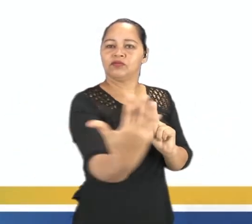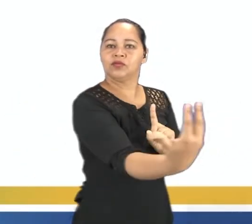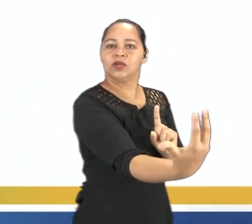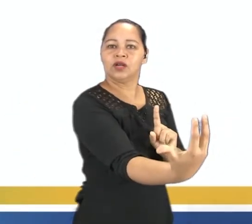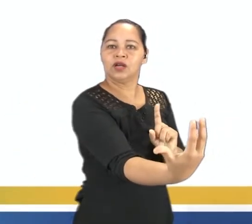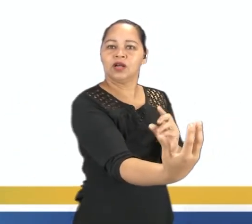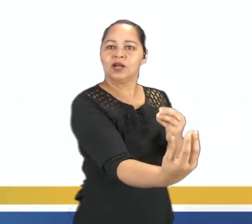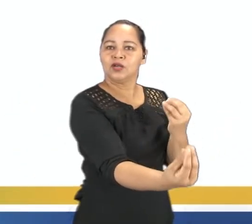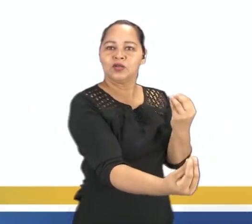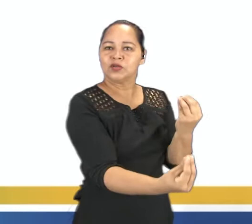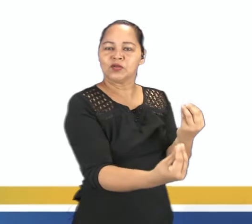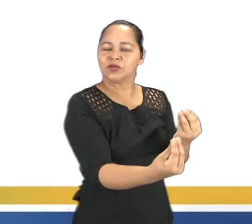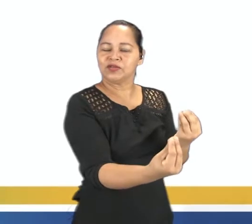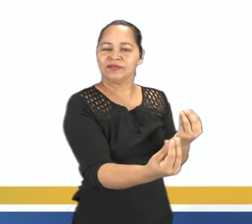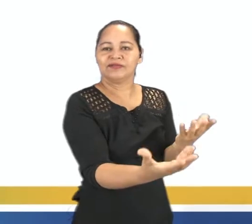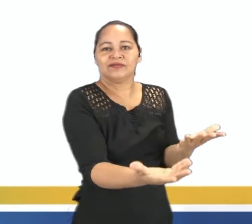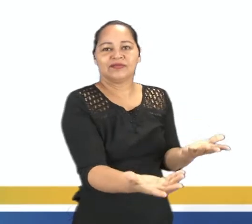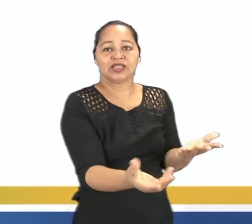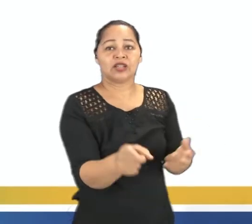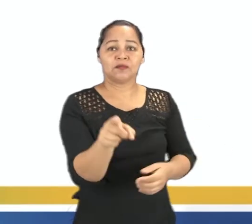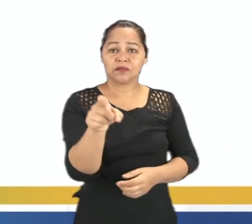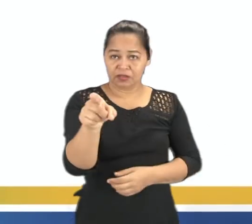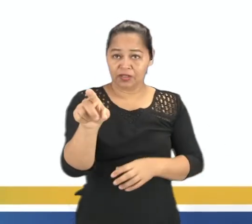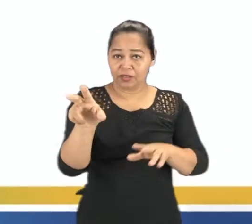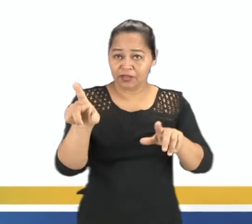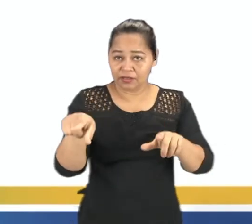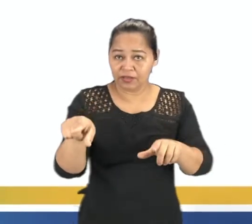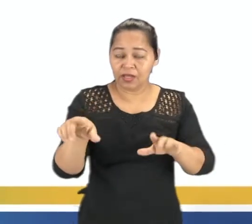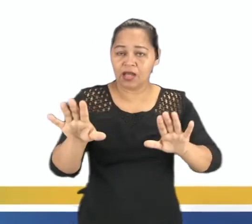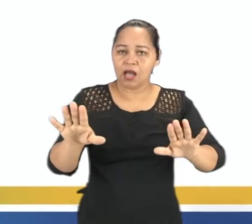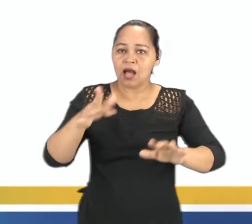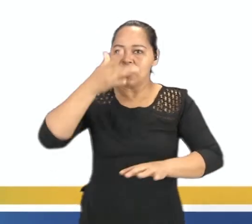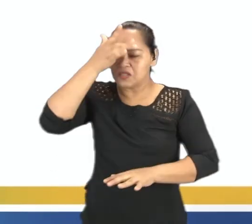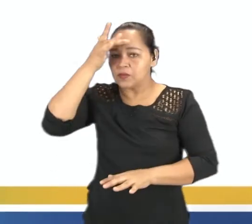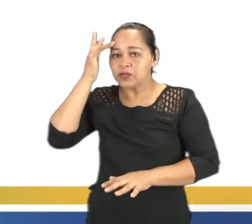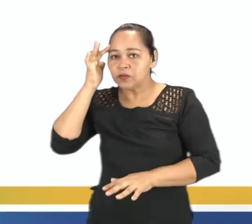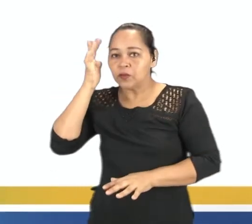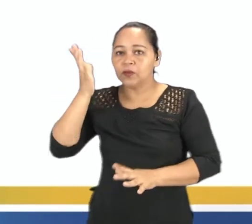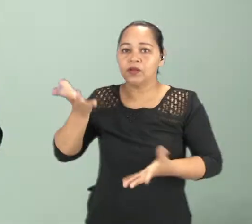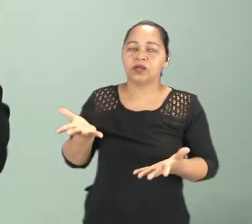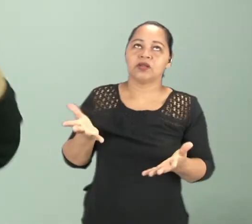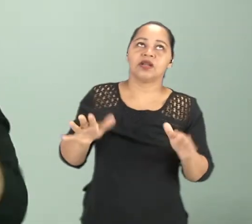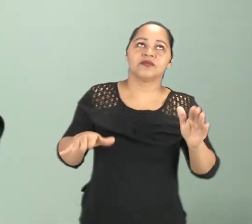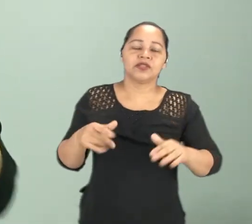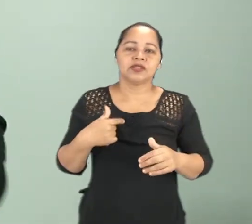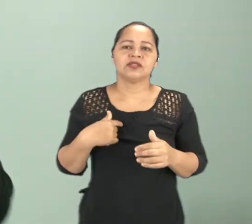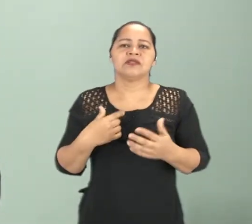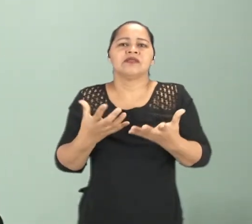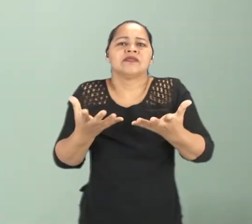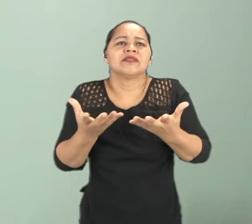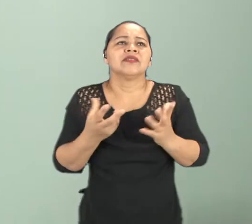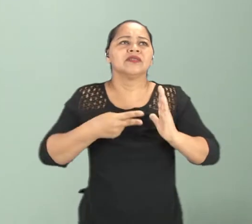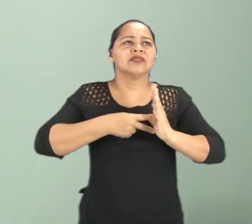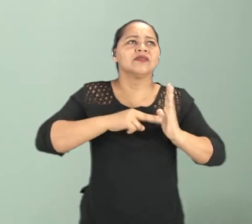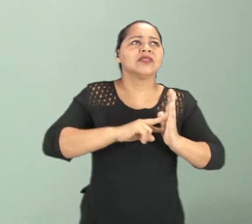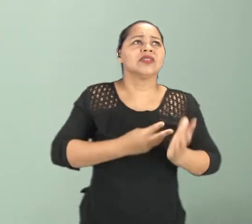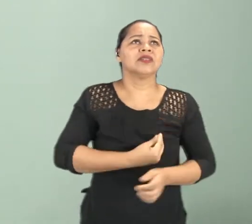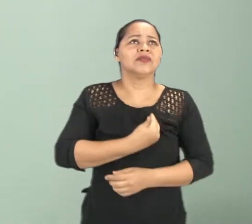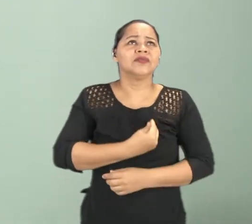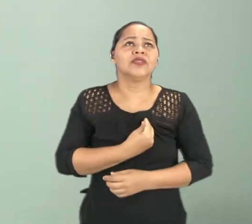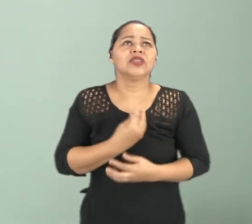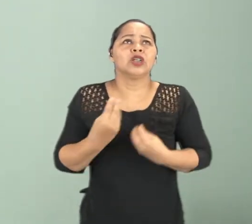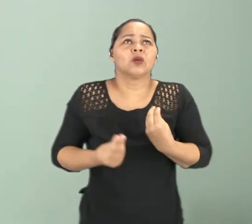de sua circunstância, tá? Então, as pessoas, a gente está sempre buscando um significado para a nossa